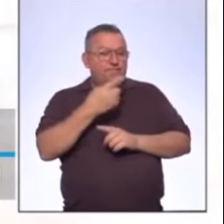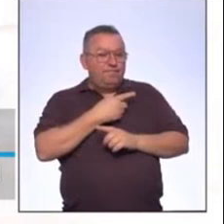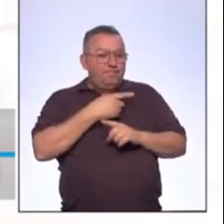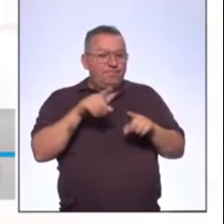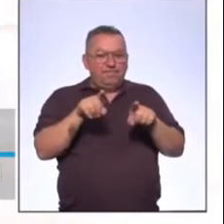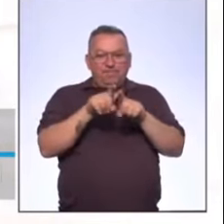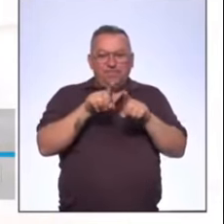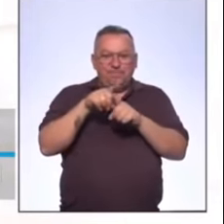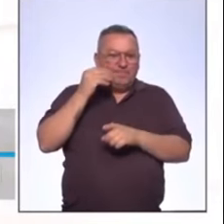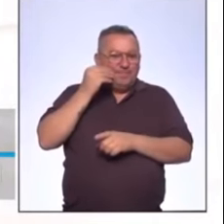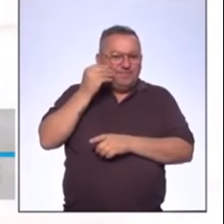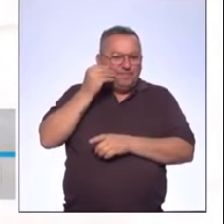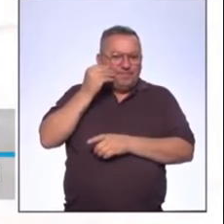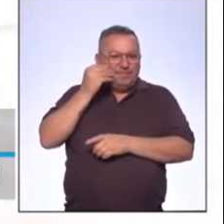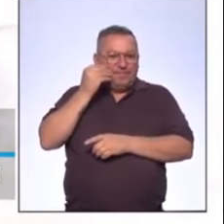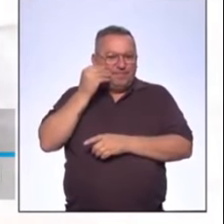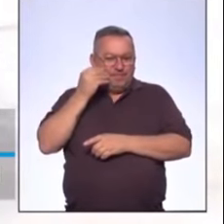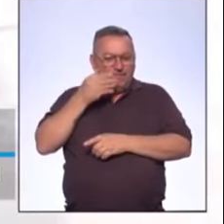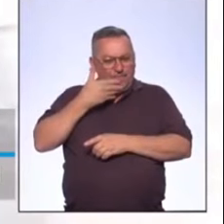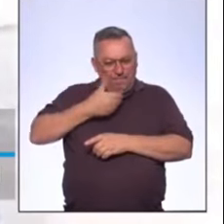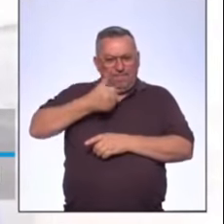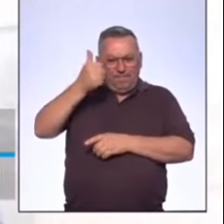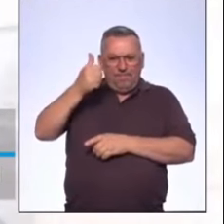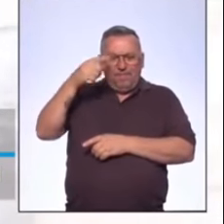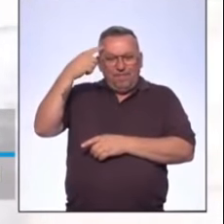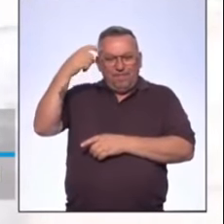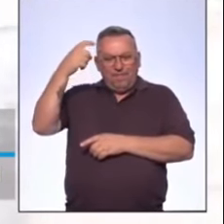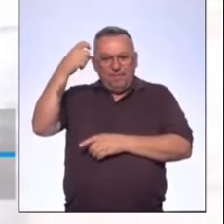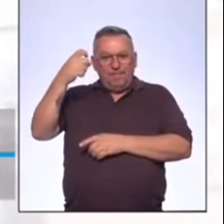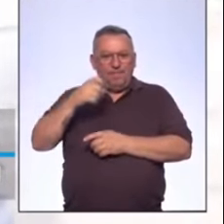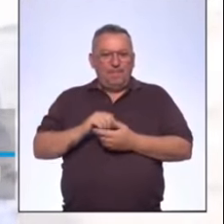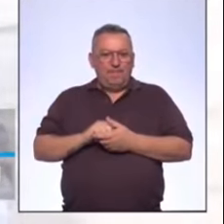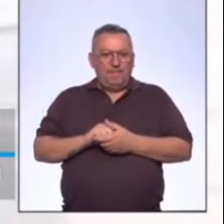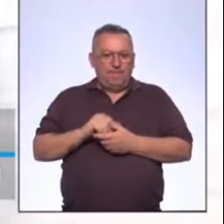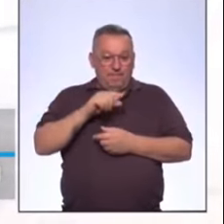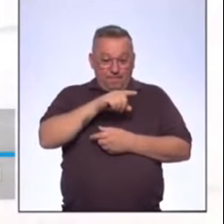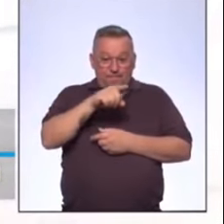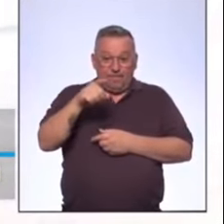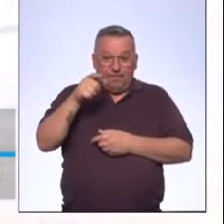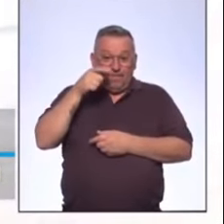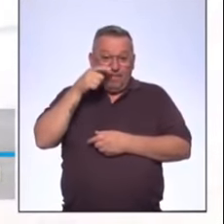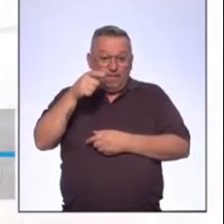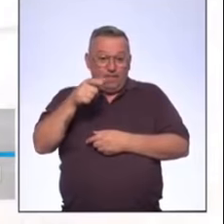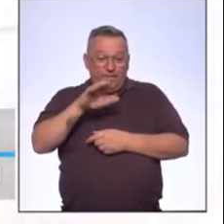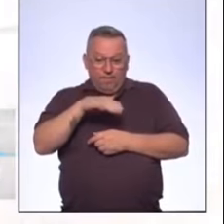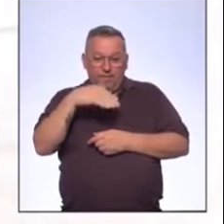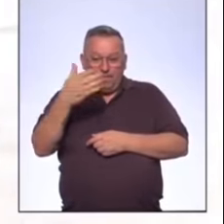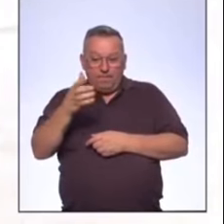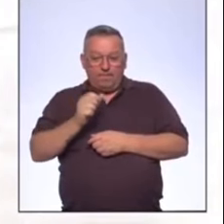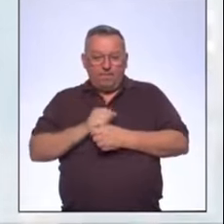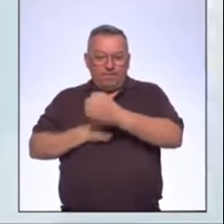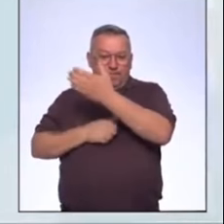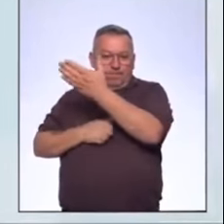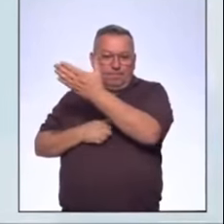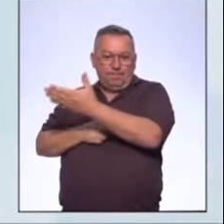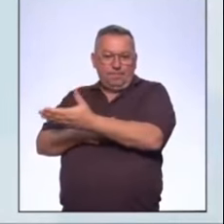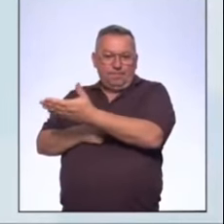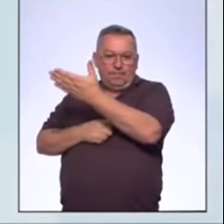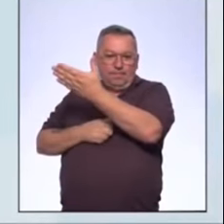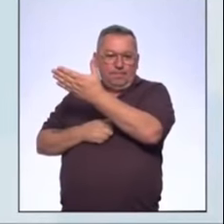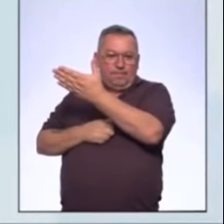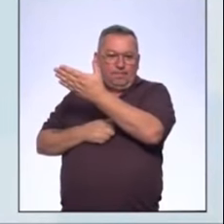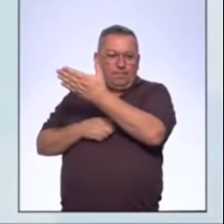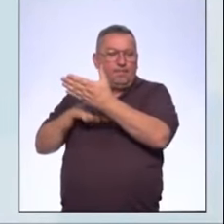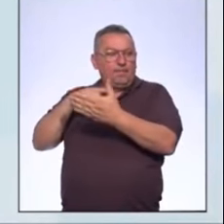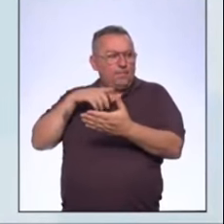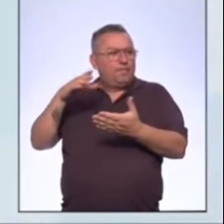tentar aí dar uma melhorada nessa ideia, tá bom? Você vai ver um próximo slide aí. Esse slide está no